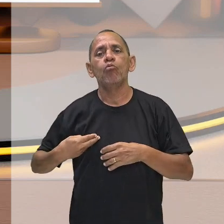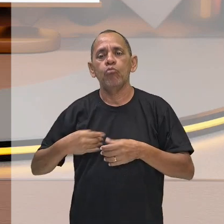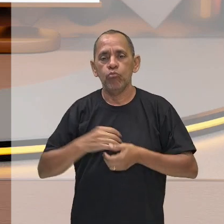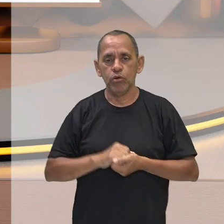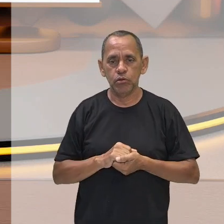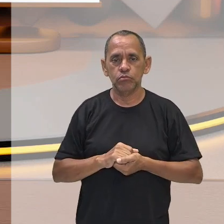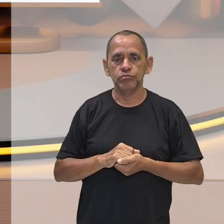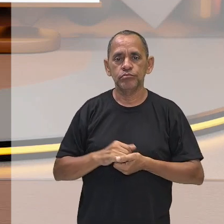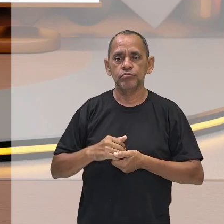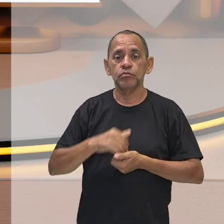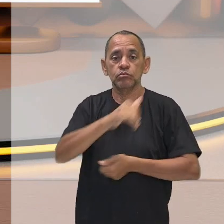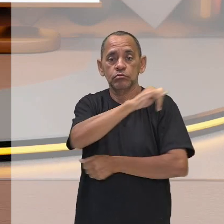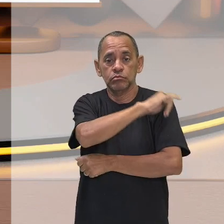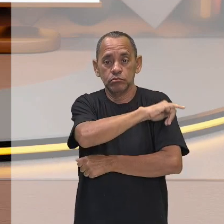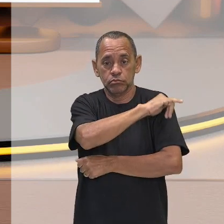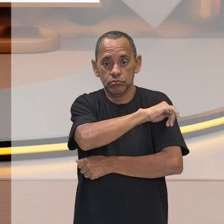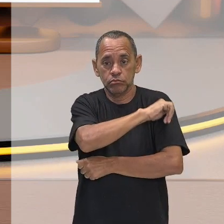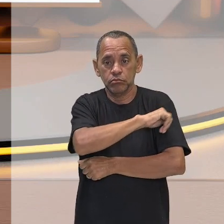lá adiante.